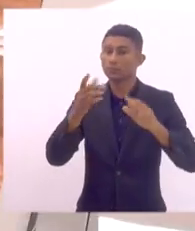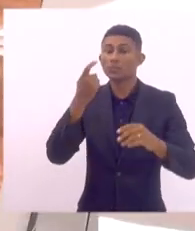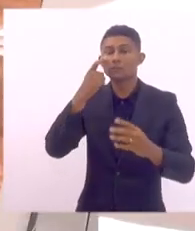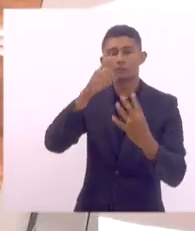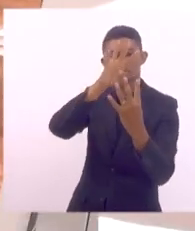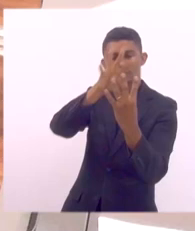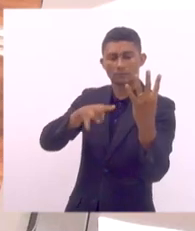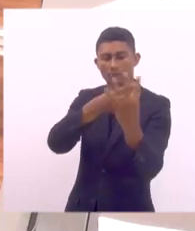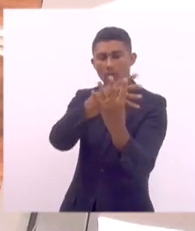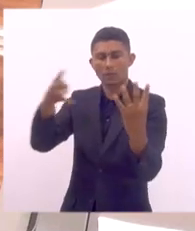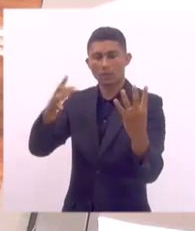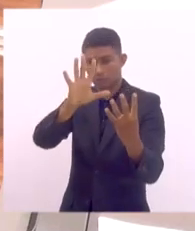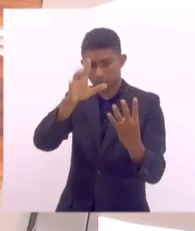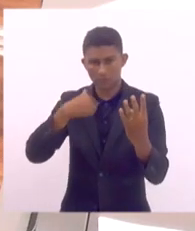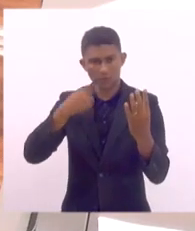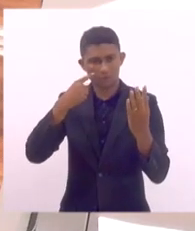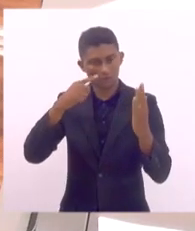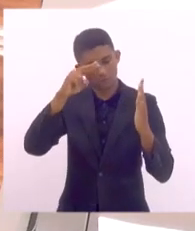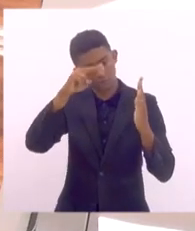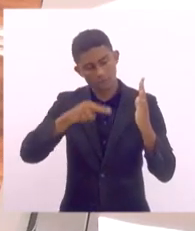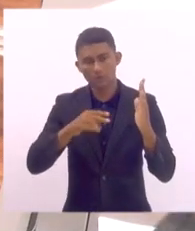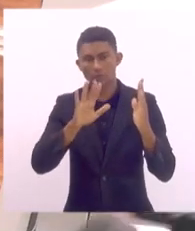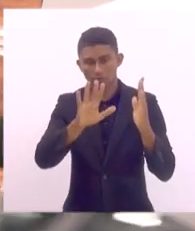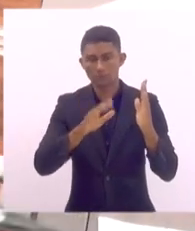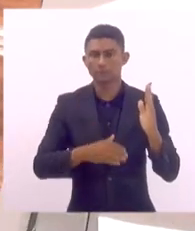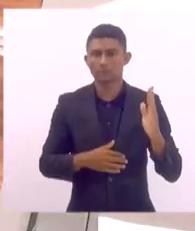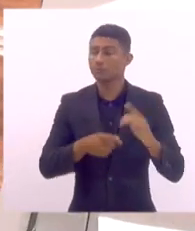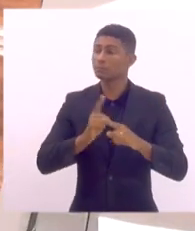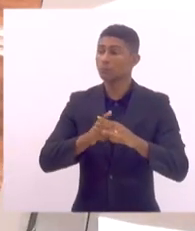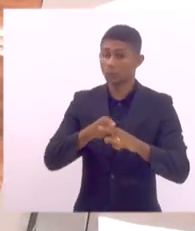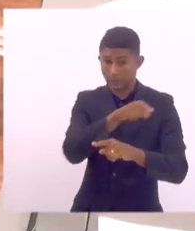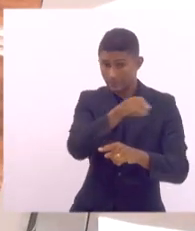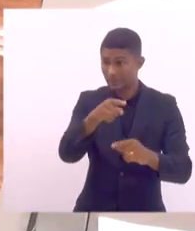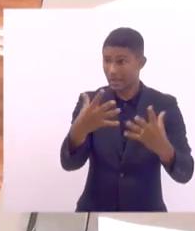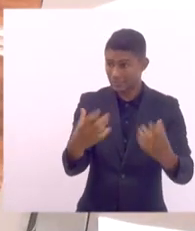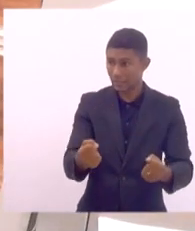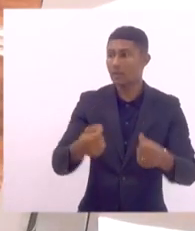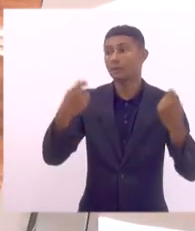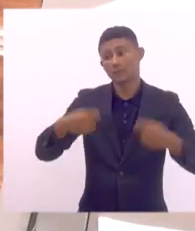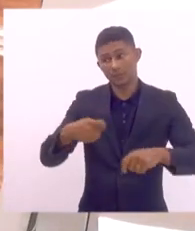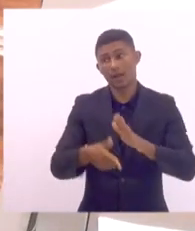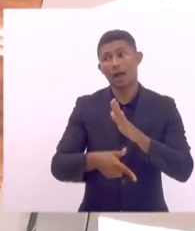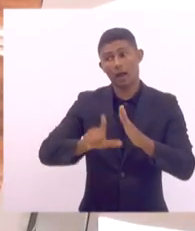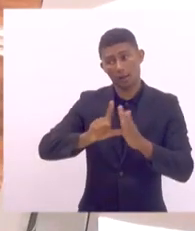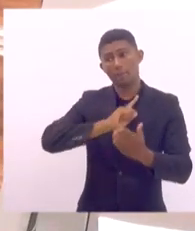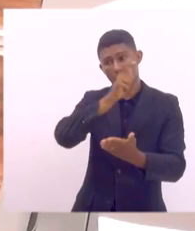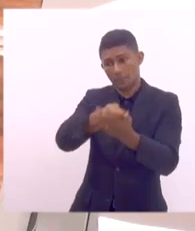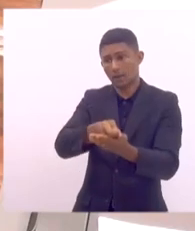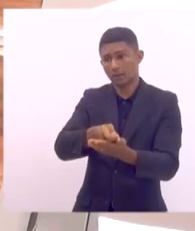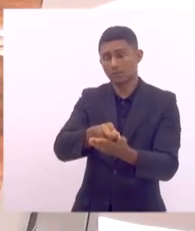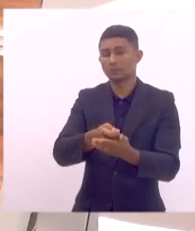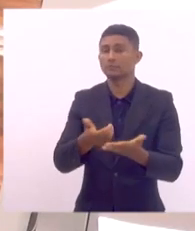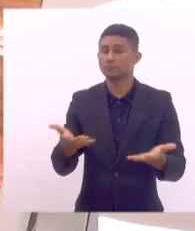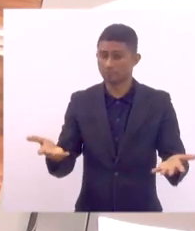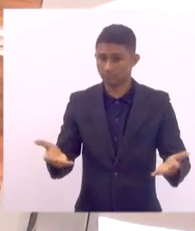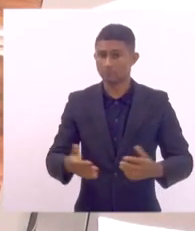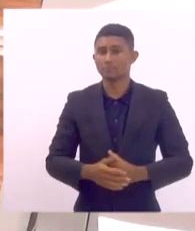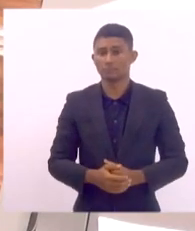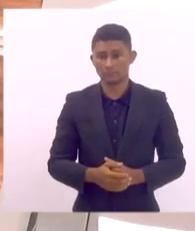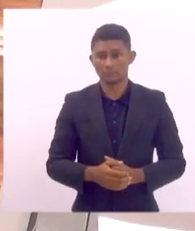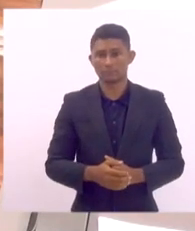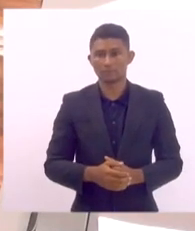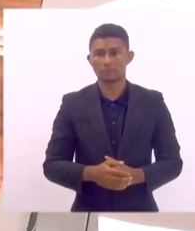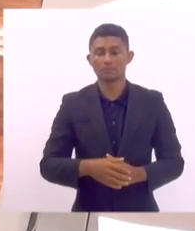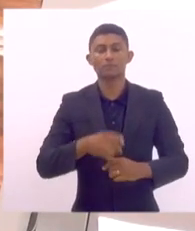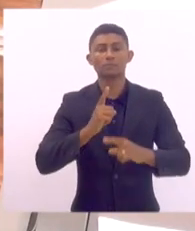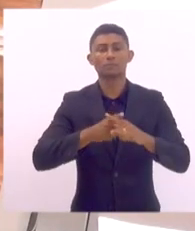tabela. É que para que eles possam aderir, eles vão ter que pagar o que eles receberam. Que a primeira estimativa